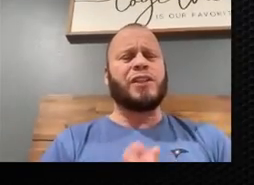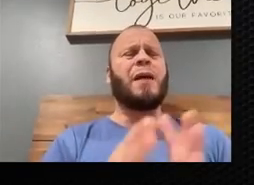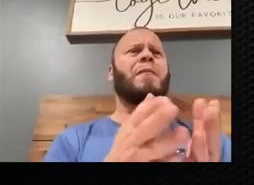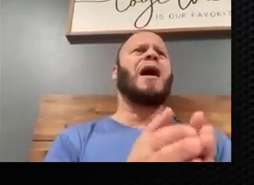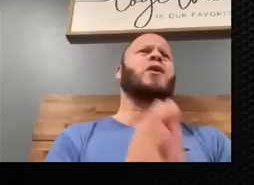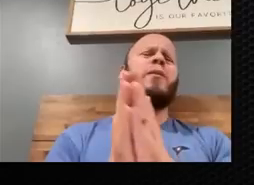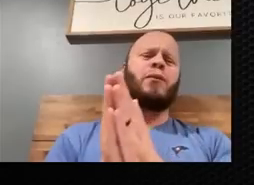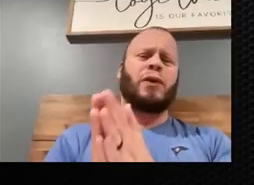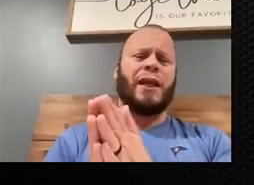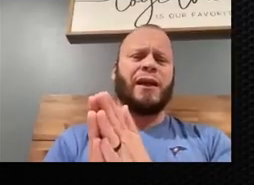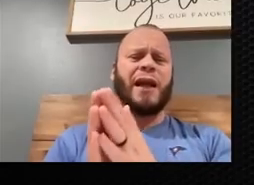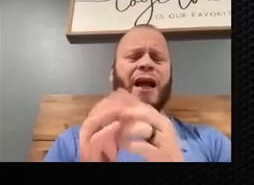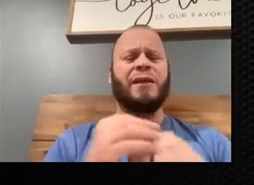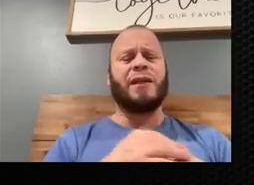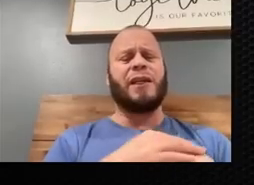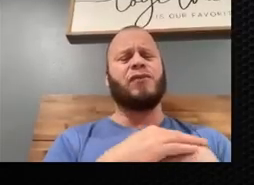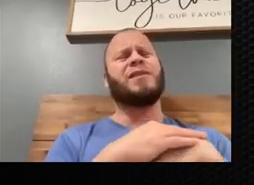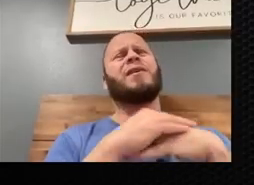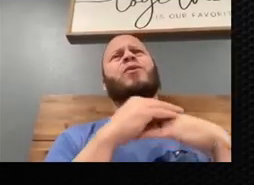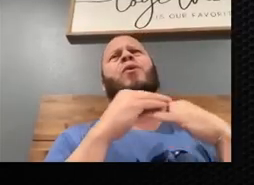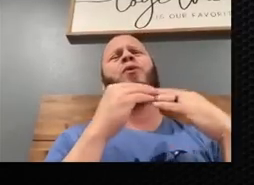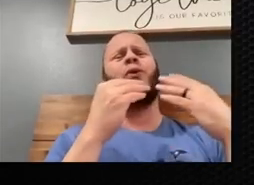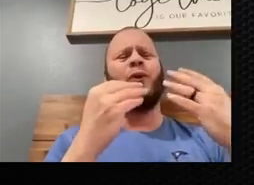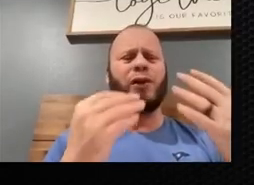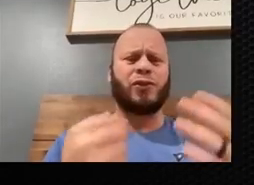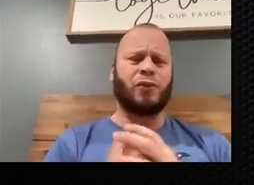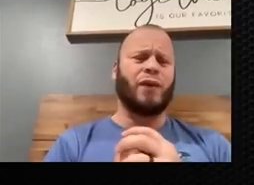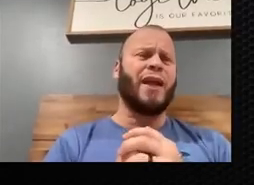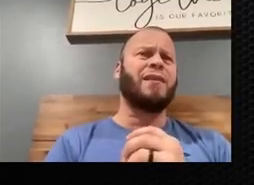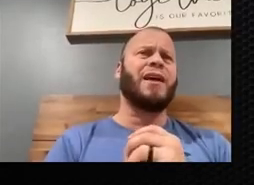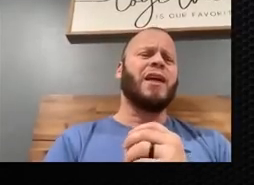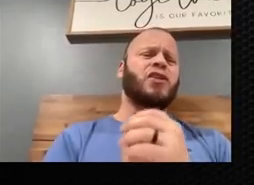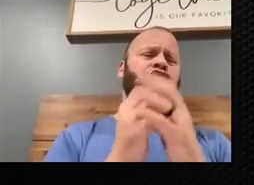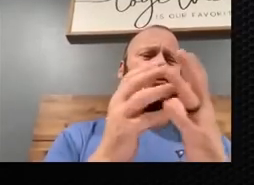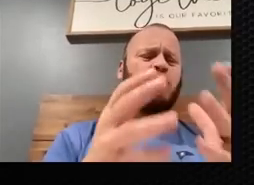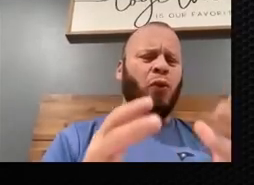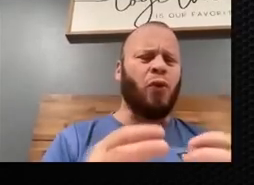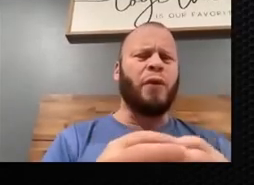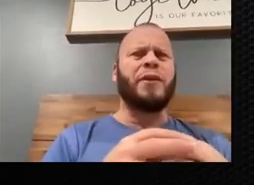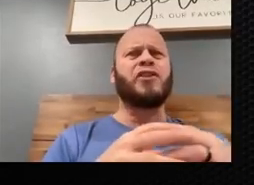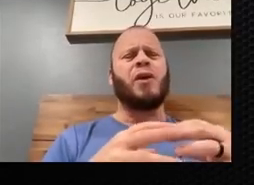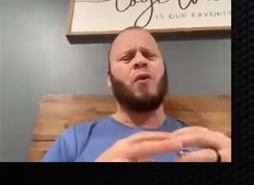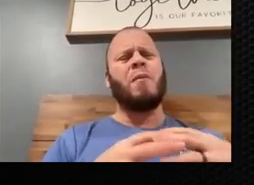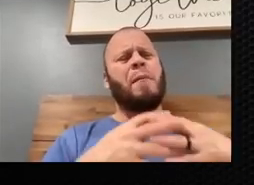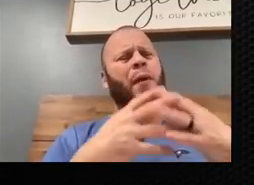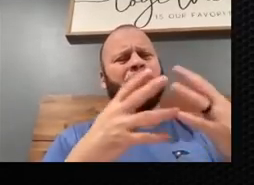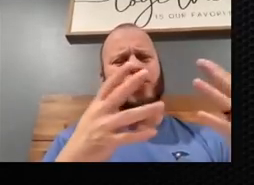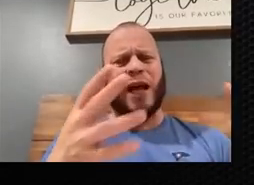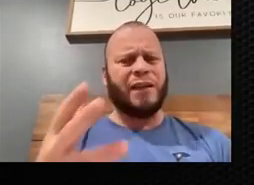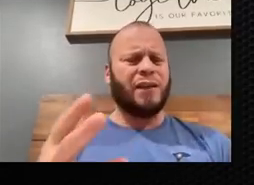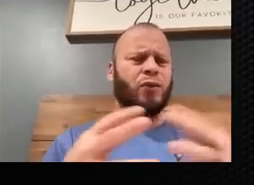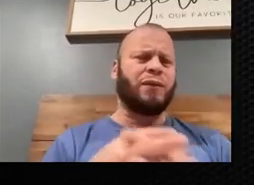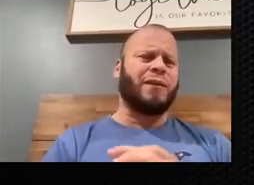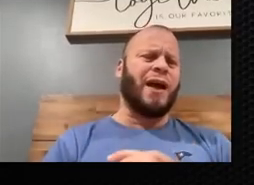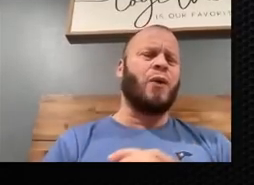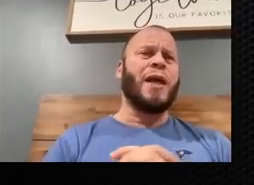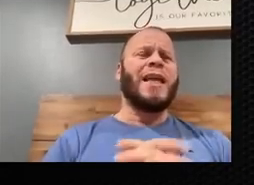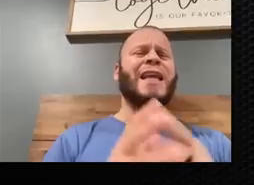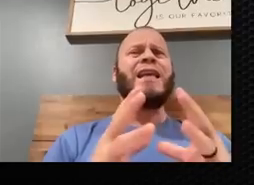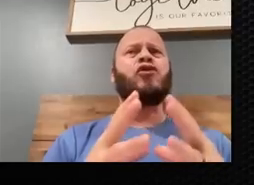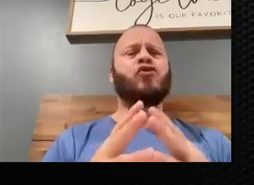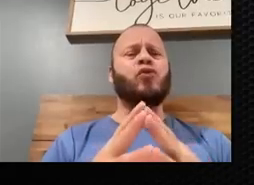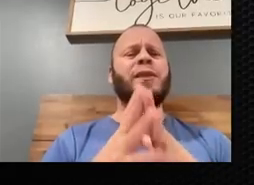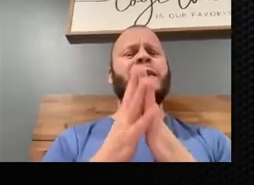por exemplo, chamar uma mulher, ainda que você não concorde com ela, de nomes, uma baixaria total,